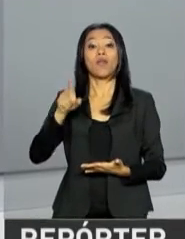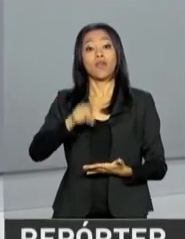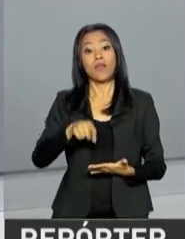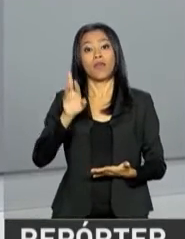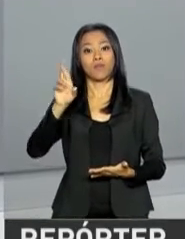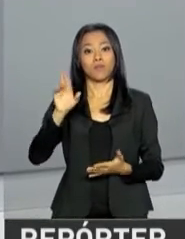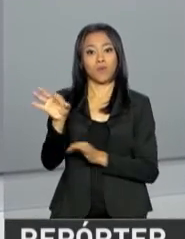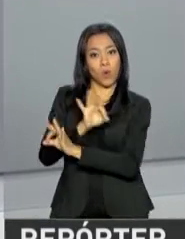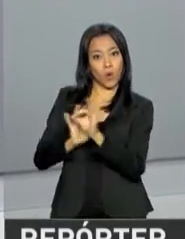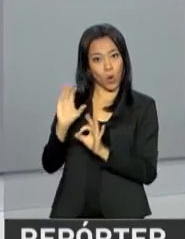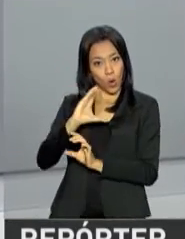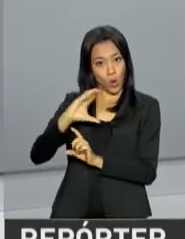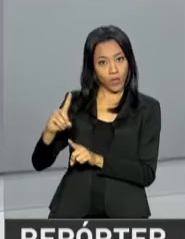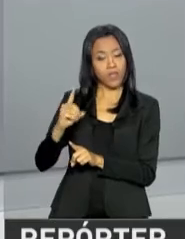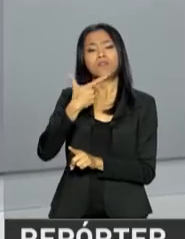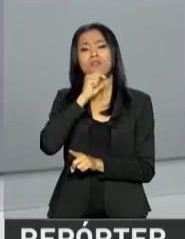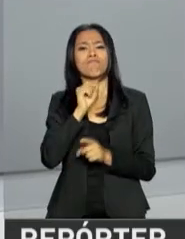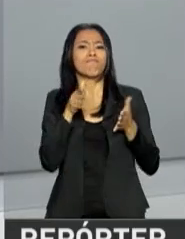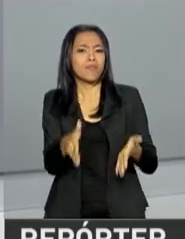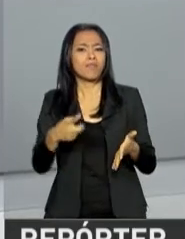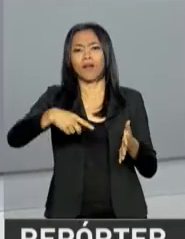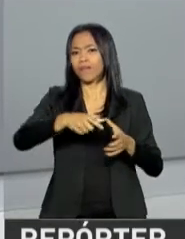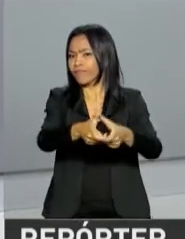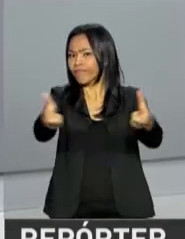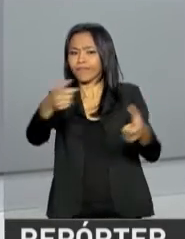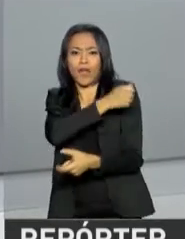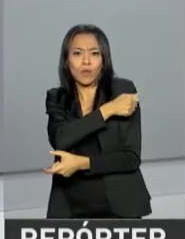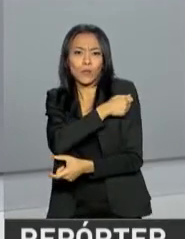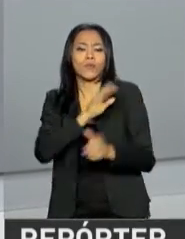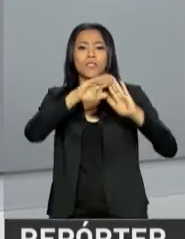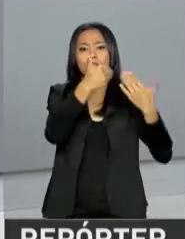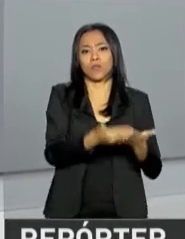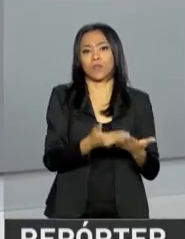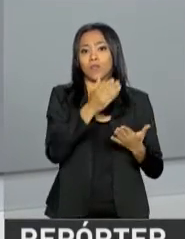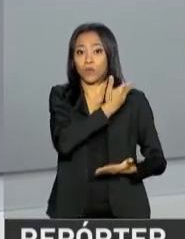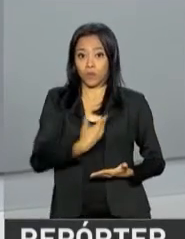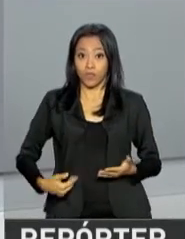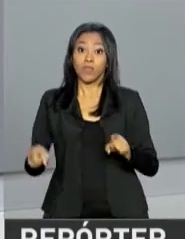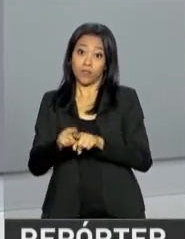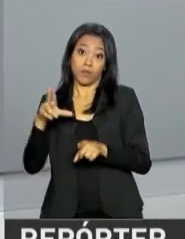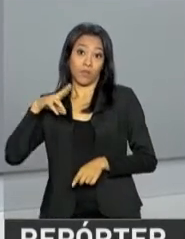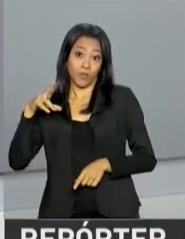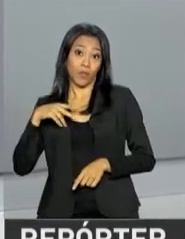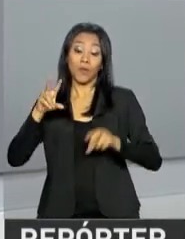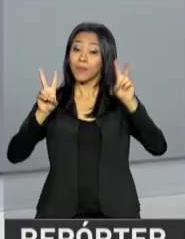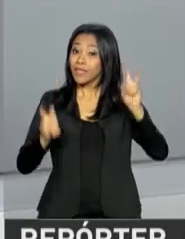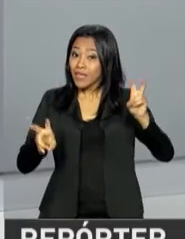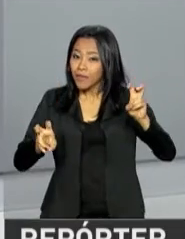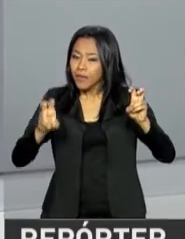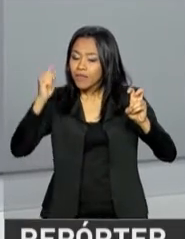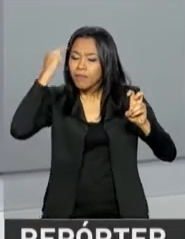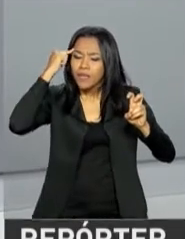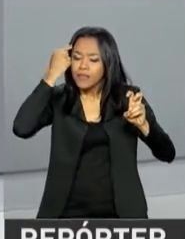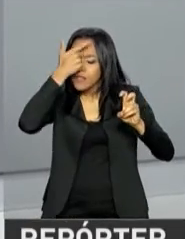universal podem participar alunos de centros de ensino da rede pública e privada dessa vez o tema imagine que você é uma